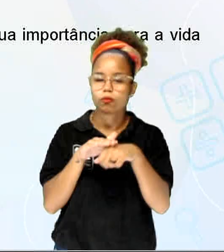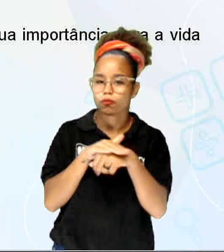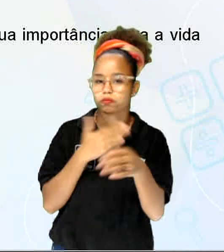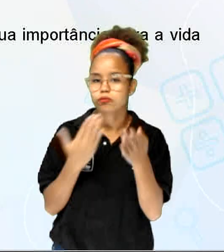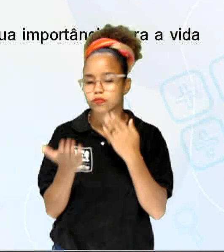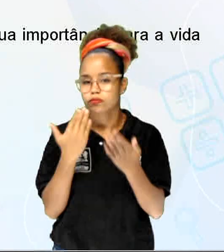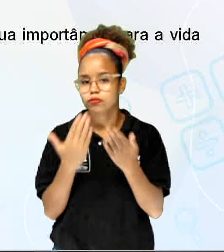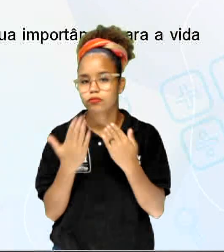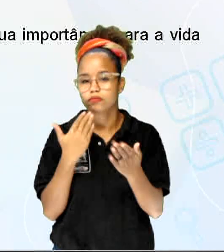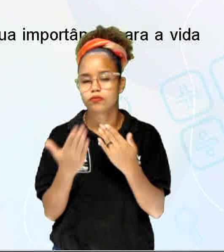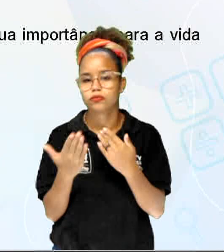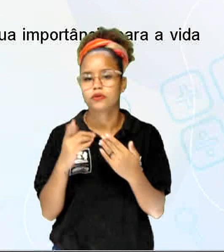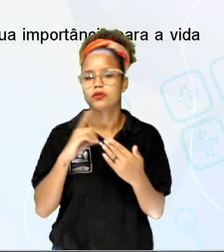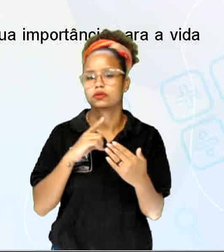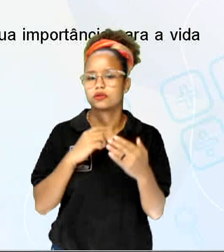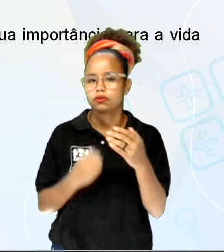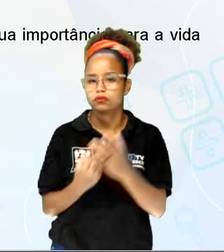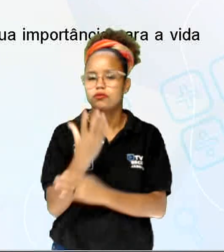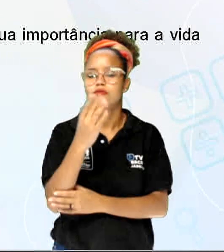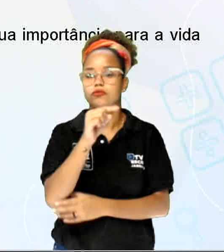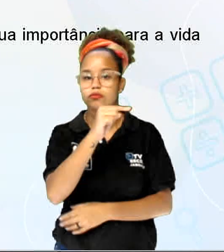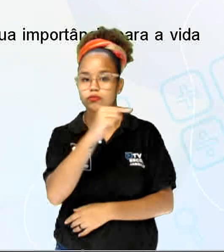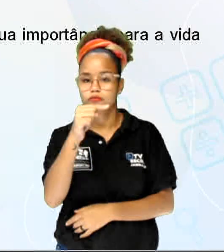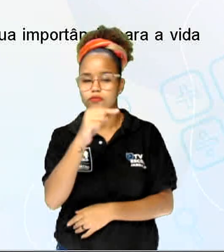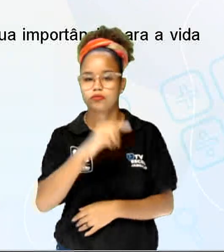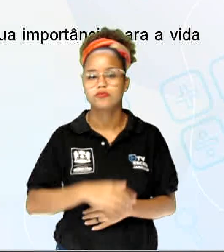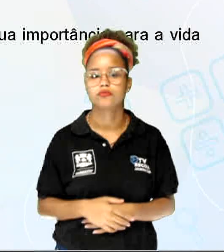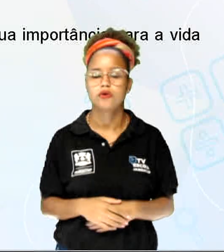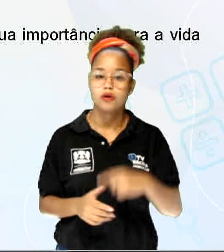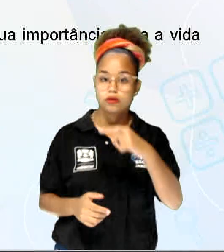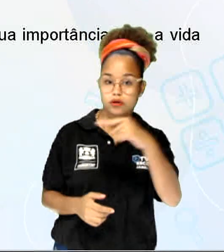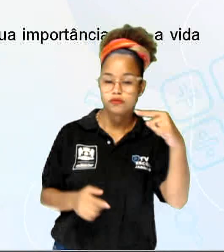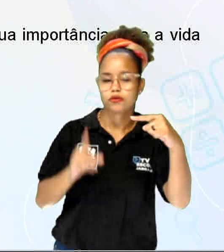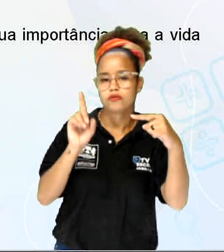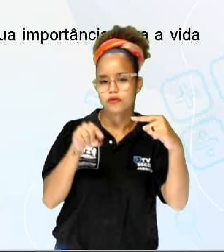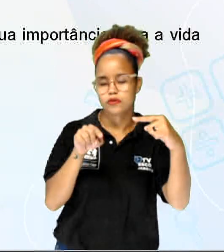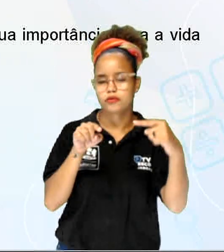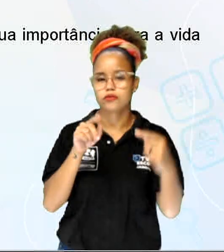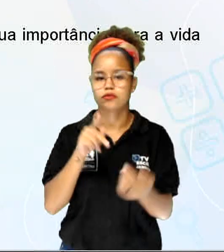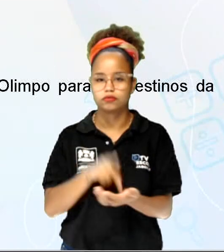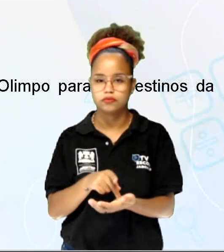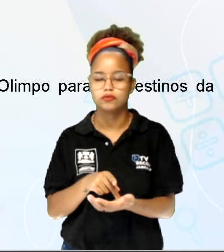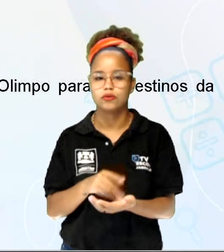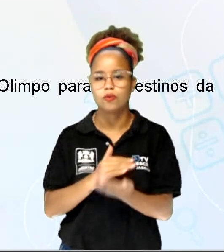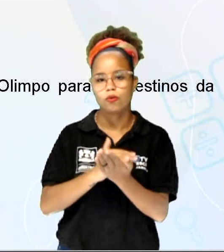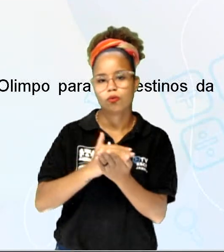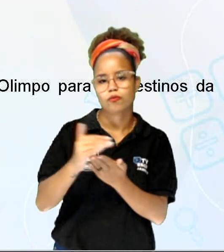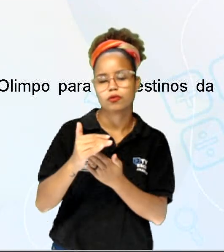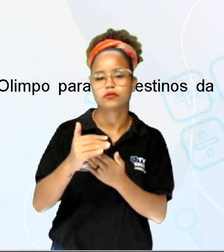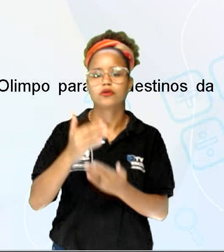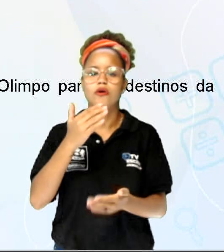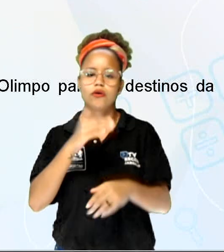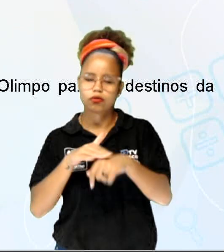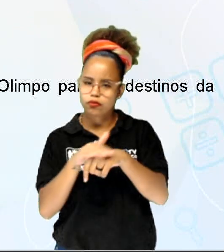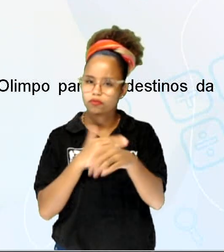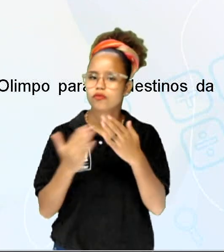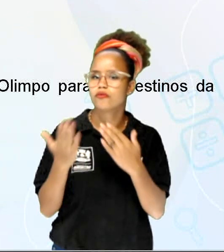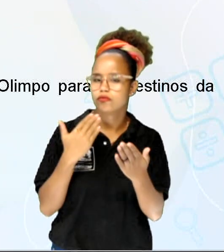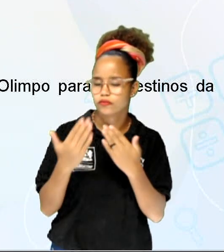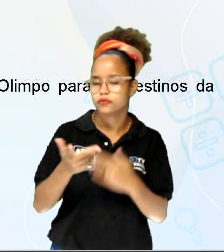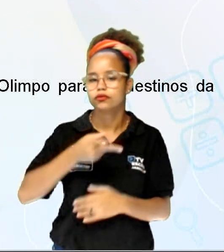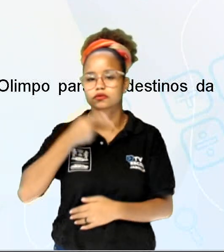fala no aparecimento do travessão. Travessão é essa pontuação que realmente inicia o diálogo, né? Inicia as